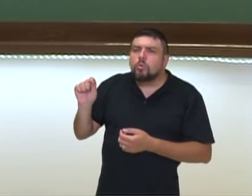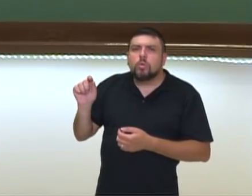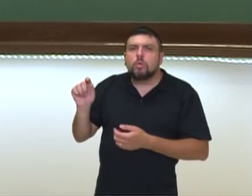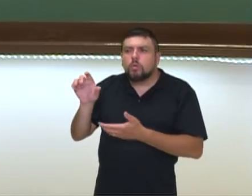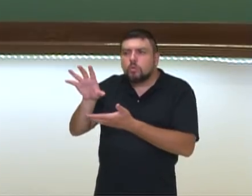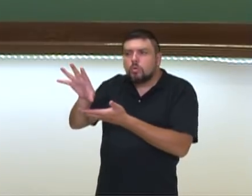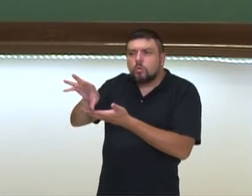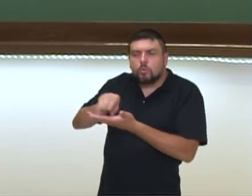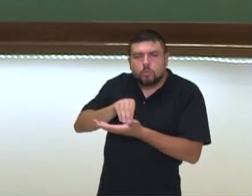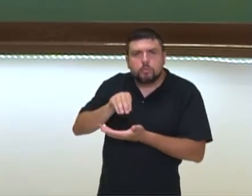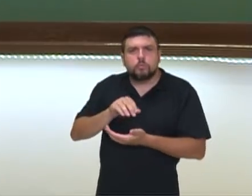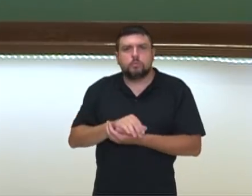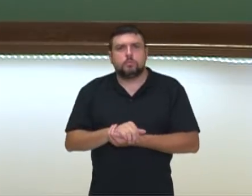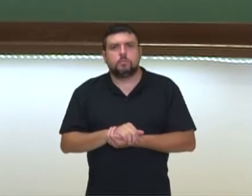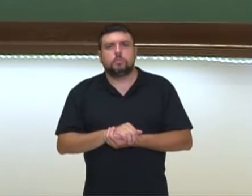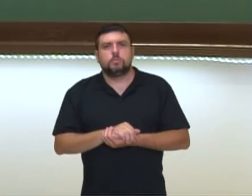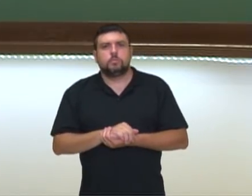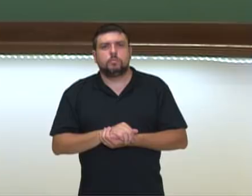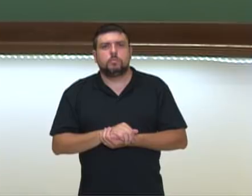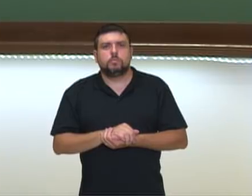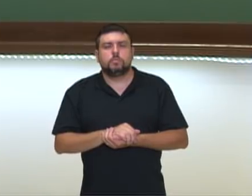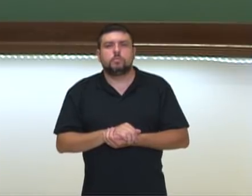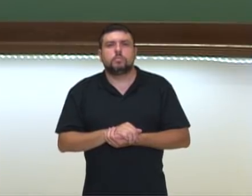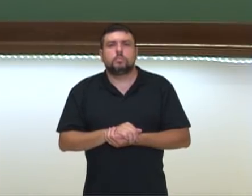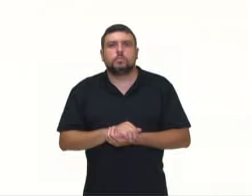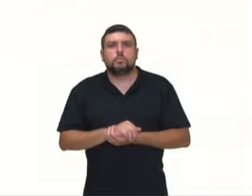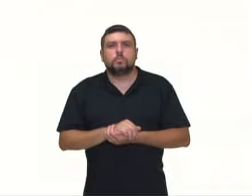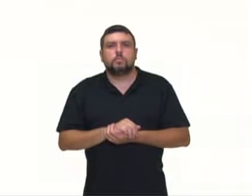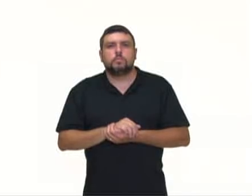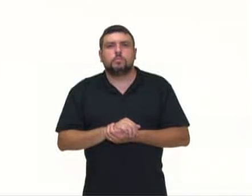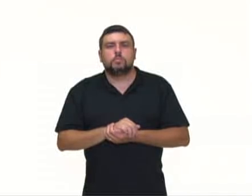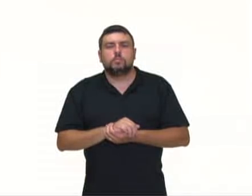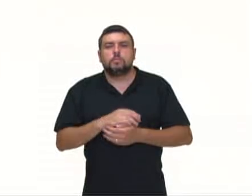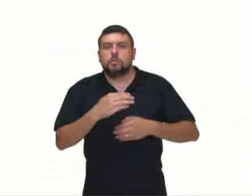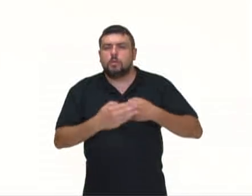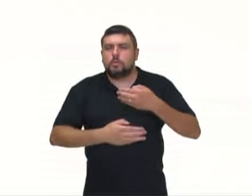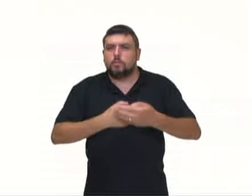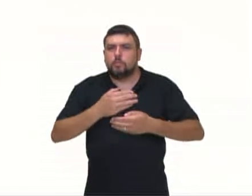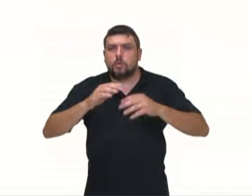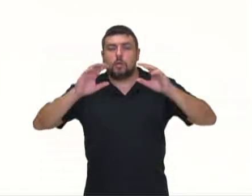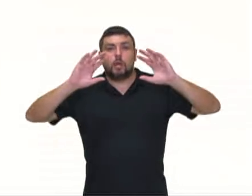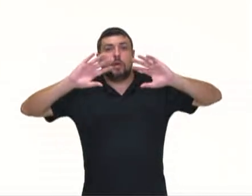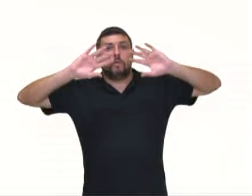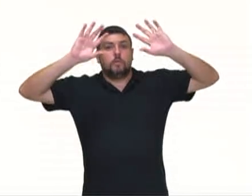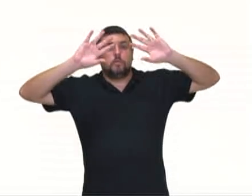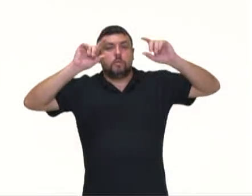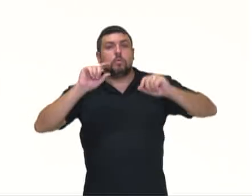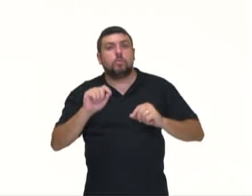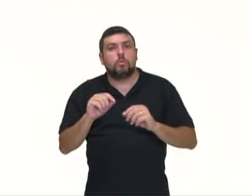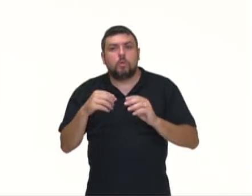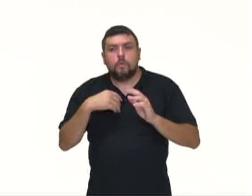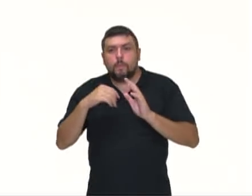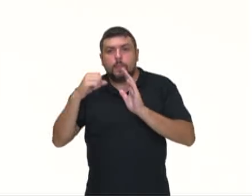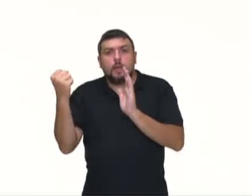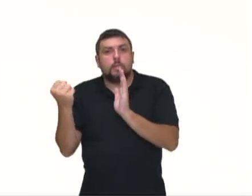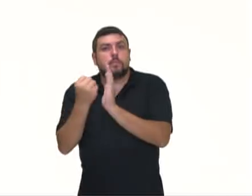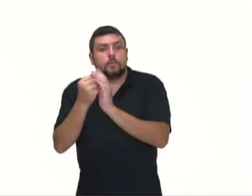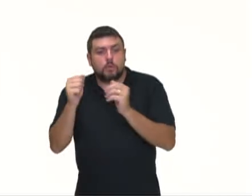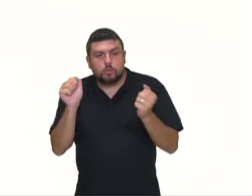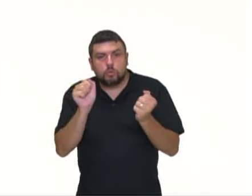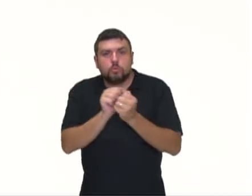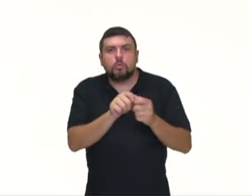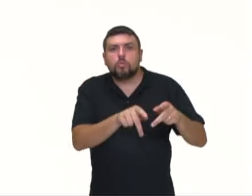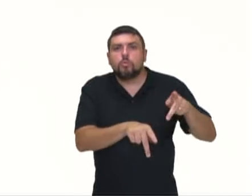certo? Então, ou seja, o sucesso do voleibol atingiu a aceitação da marca junto ao público consumidor. E